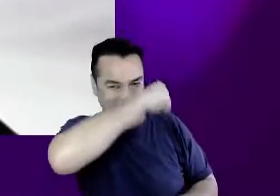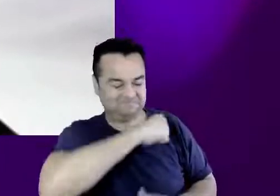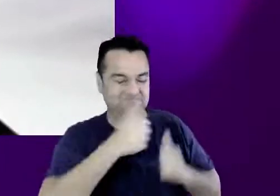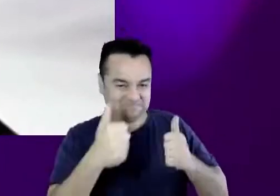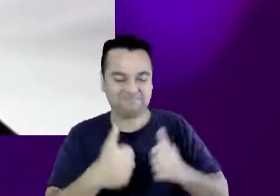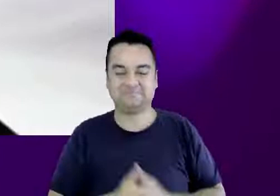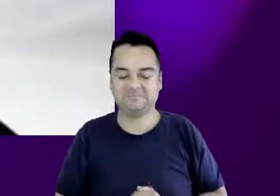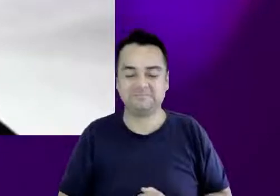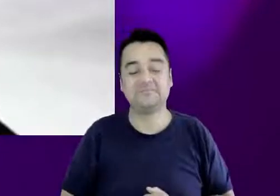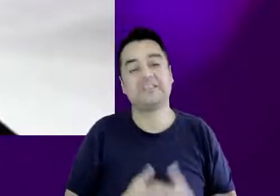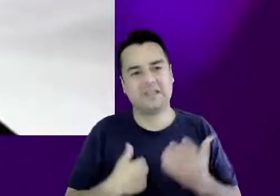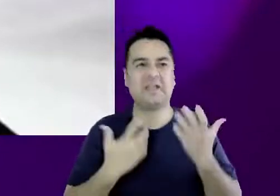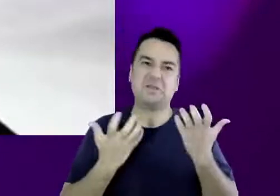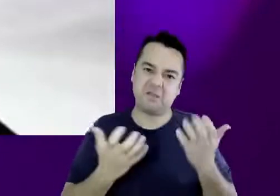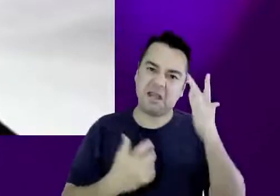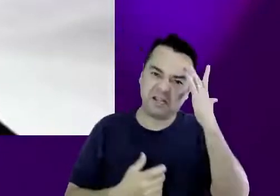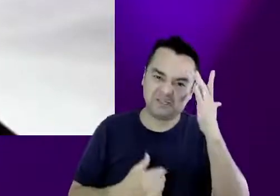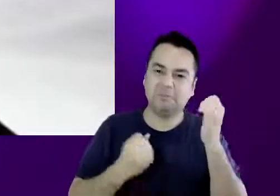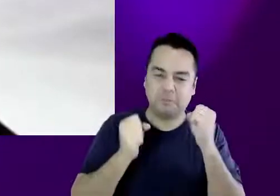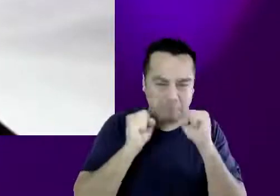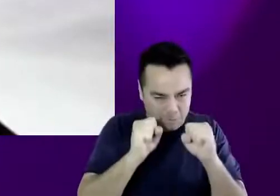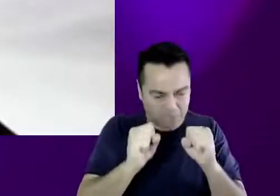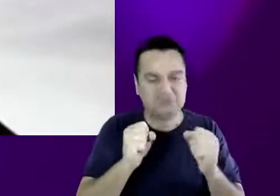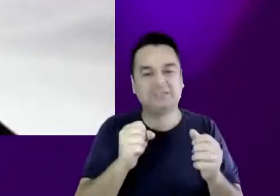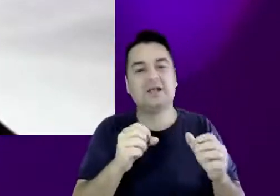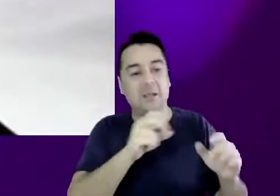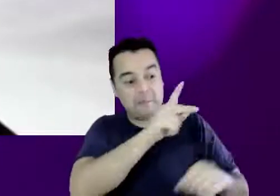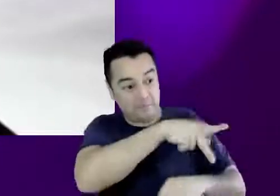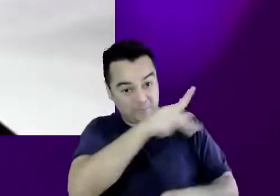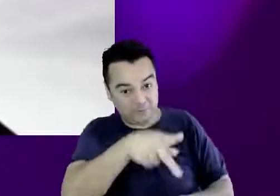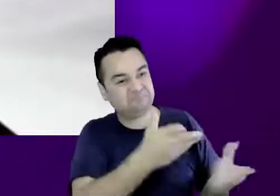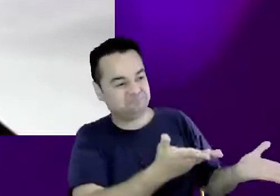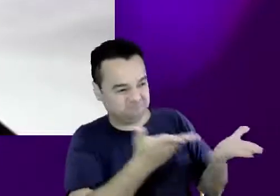que é isso, podemos passar para a aula.